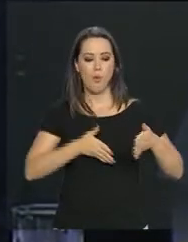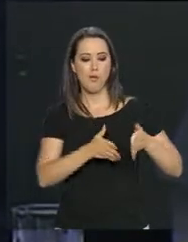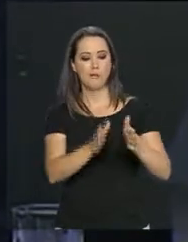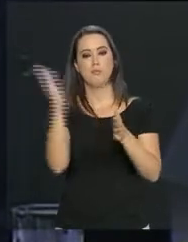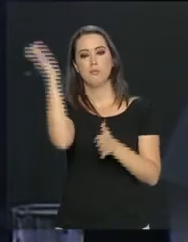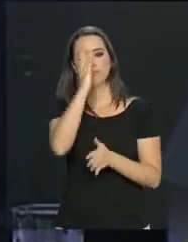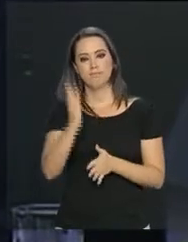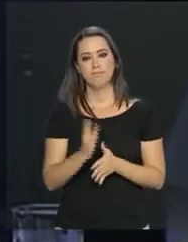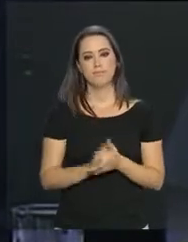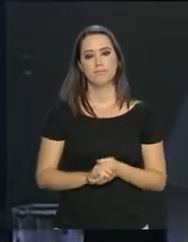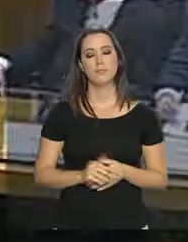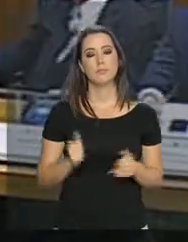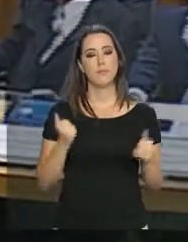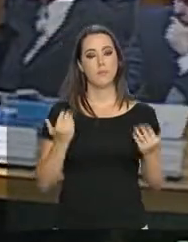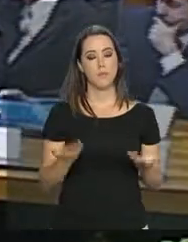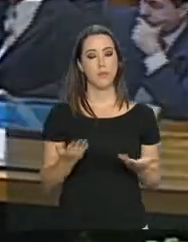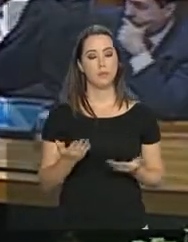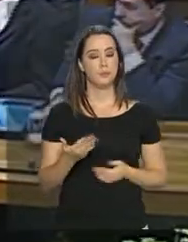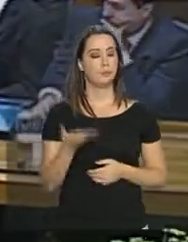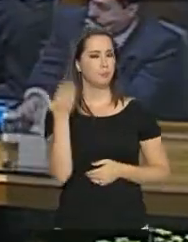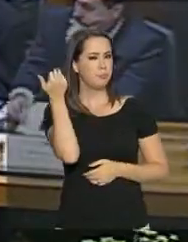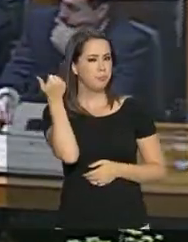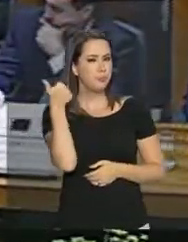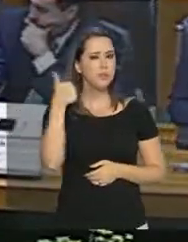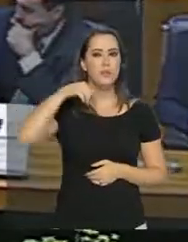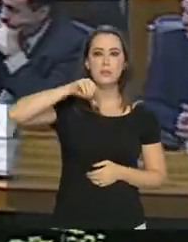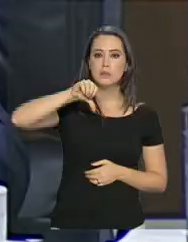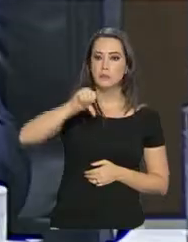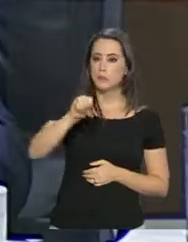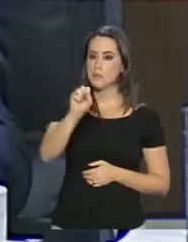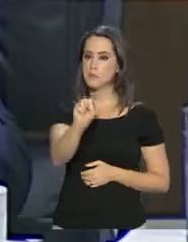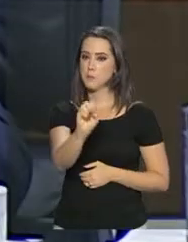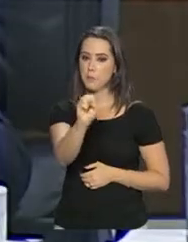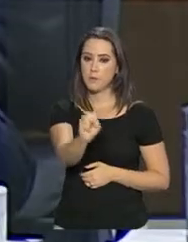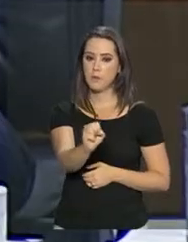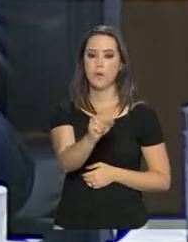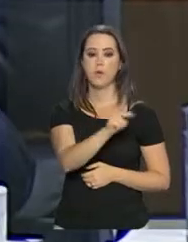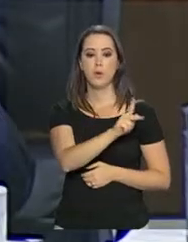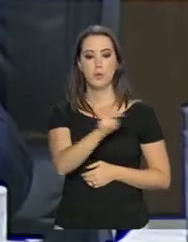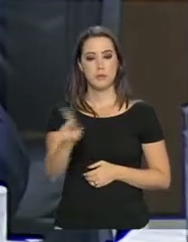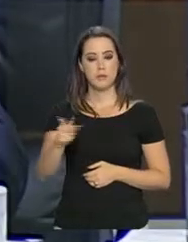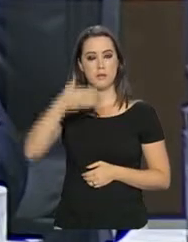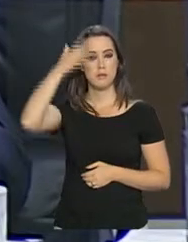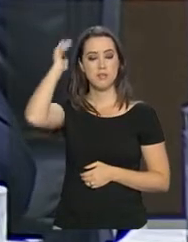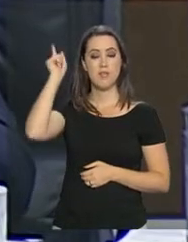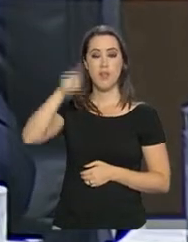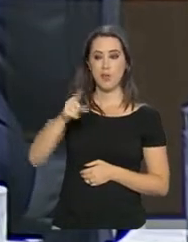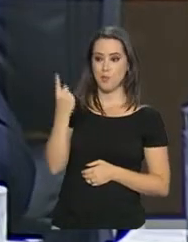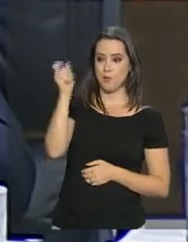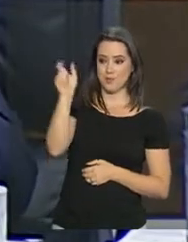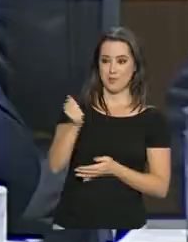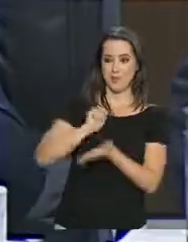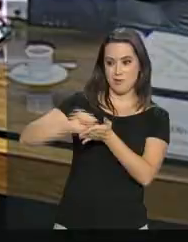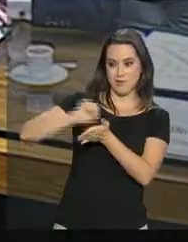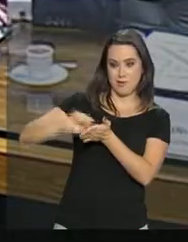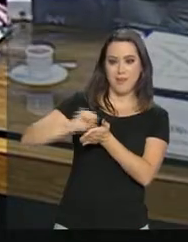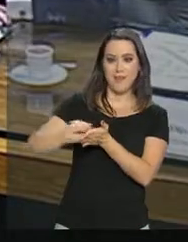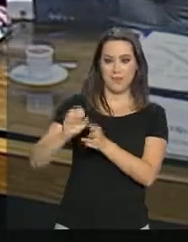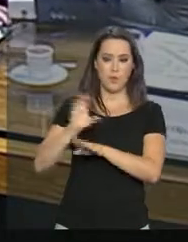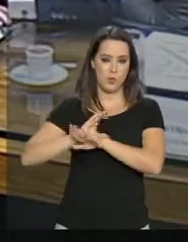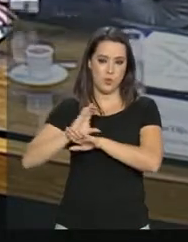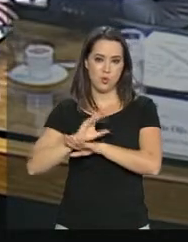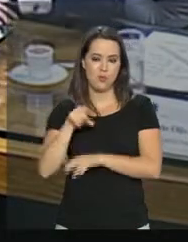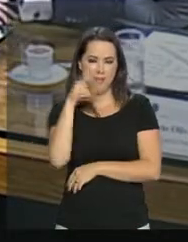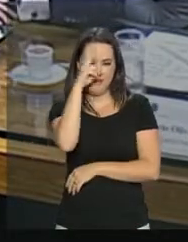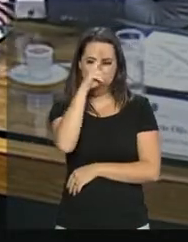grande nação em 1988 o atual presidente michel temer era um dos constituintes ele